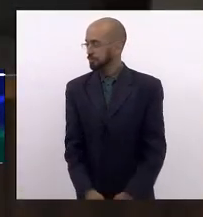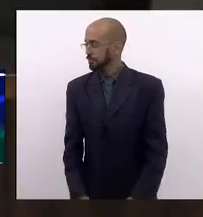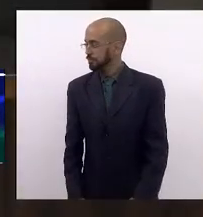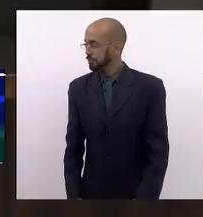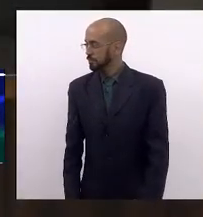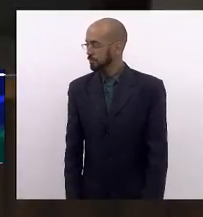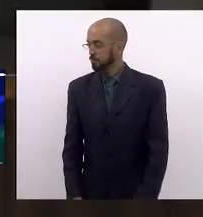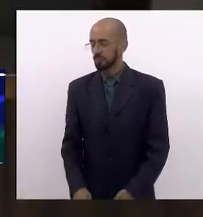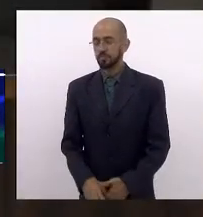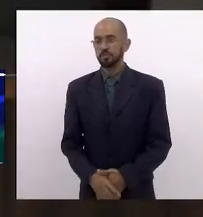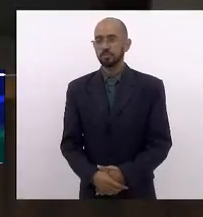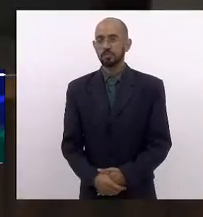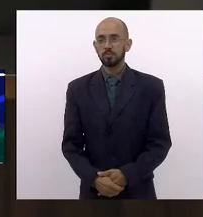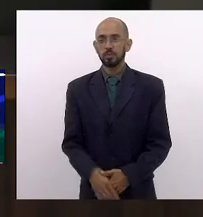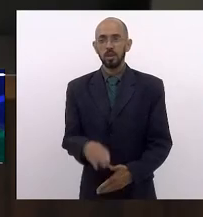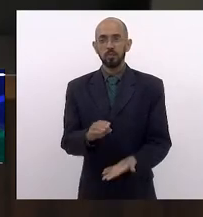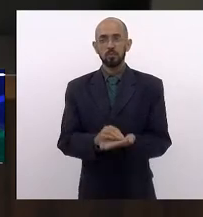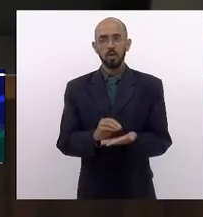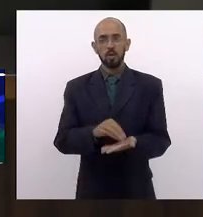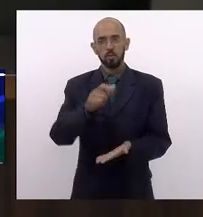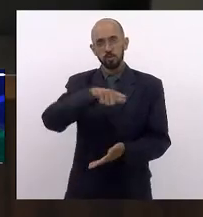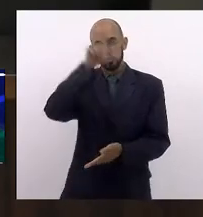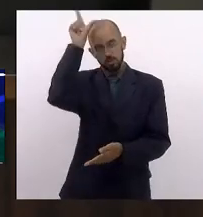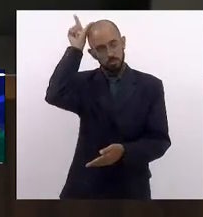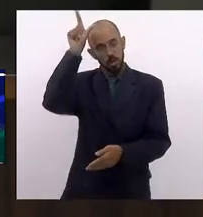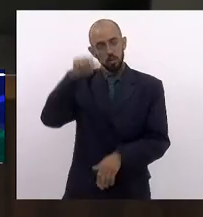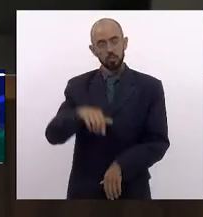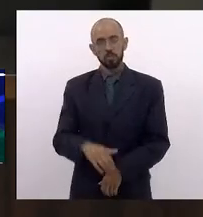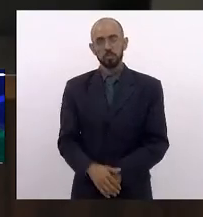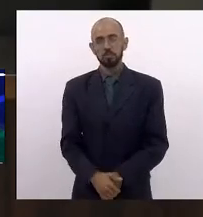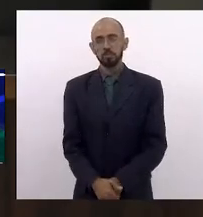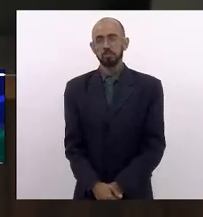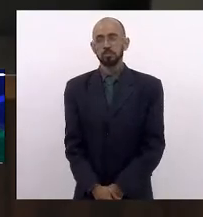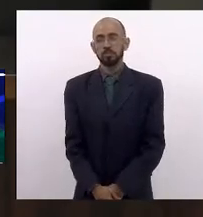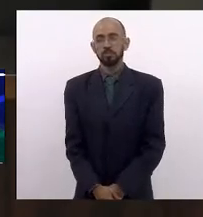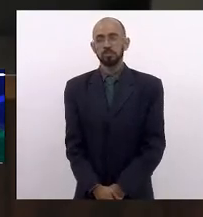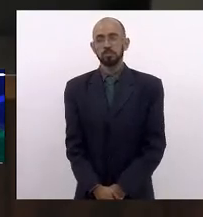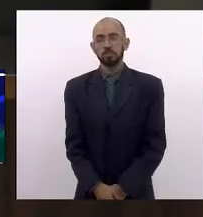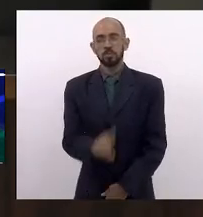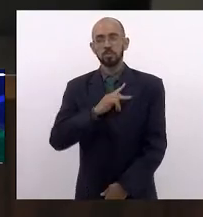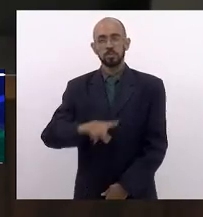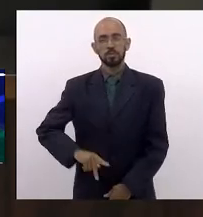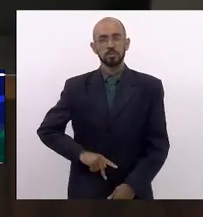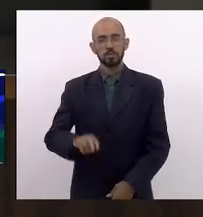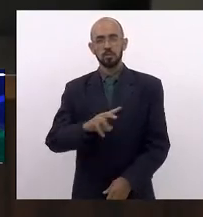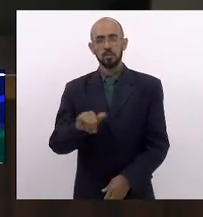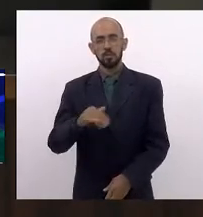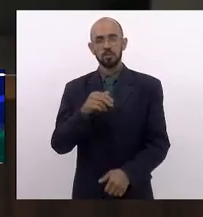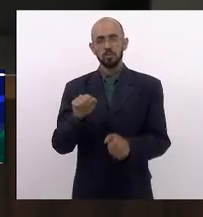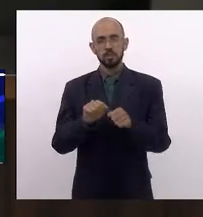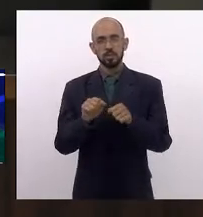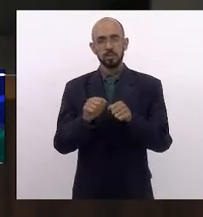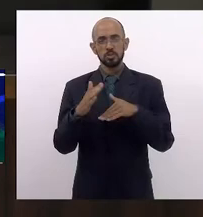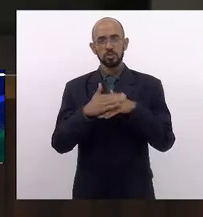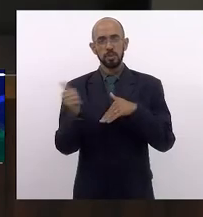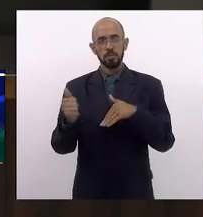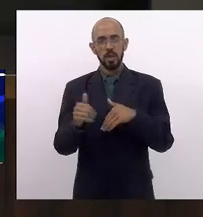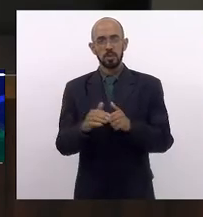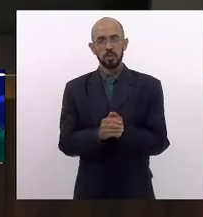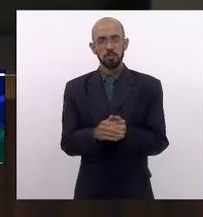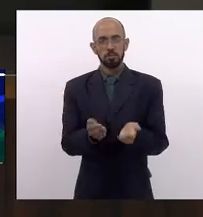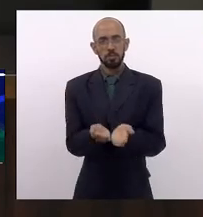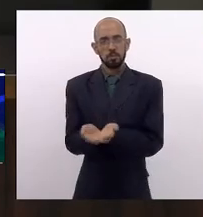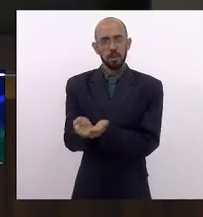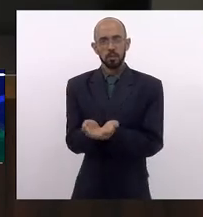Só faltou o Deputado Luiz Paulo E aí a presidência vai fazer a chamada Deputado